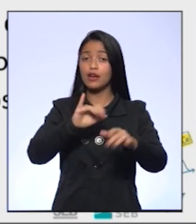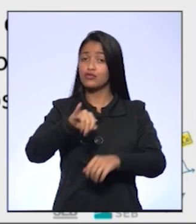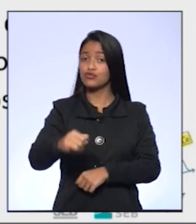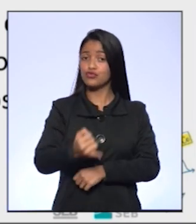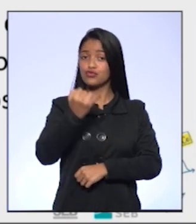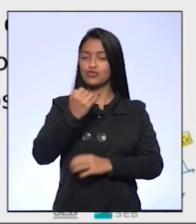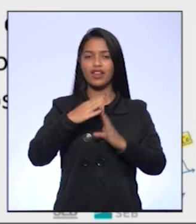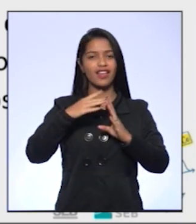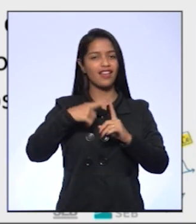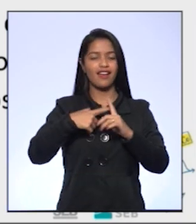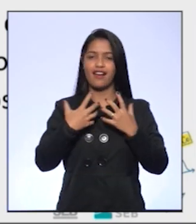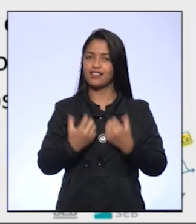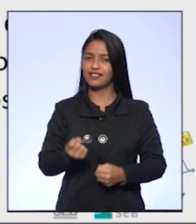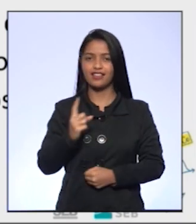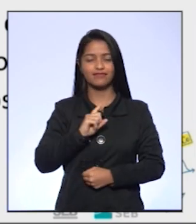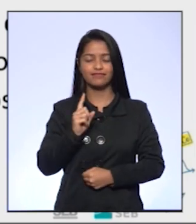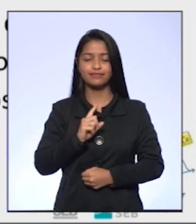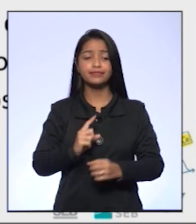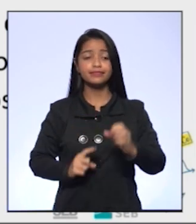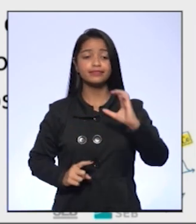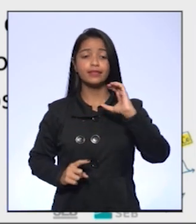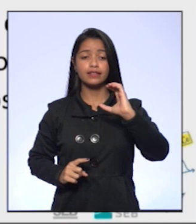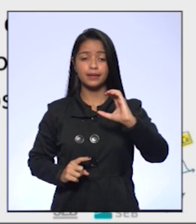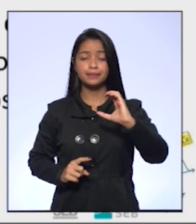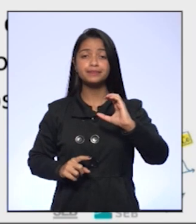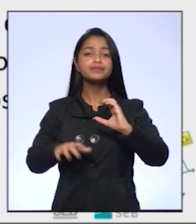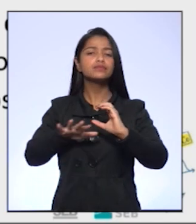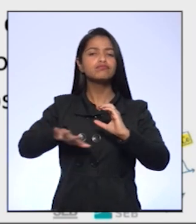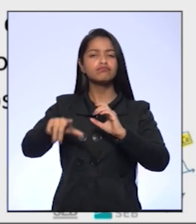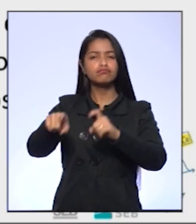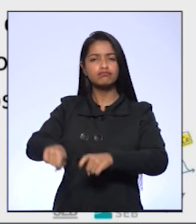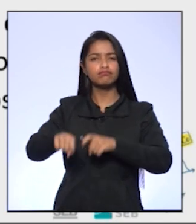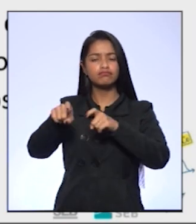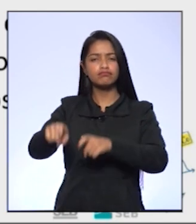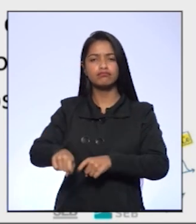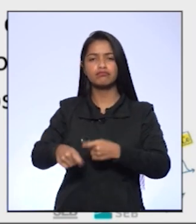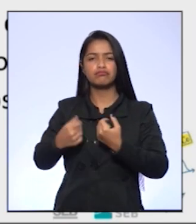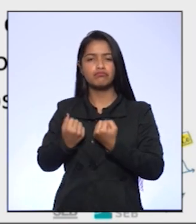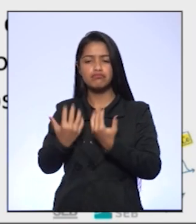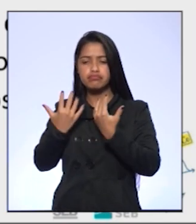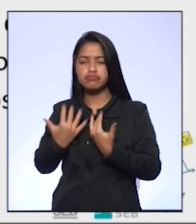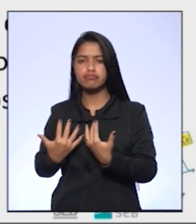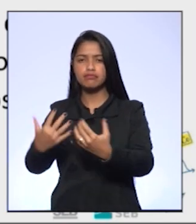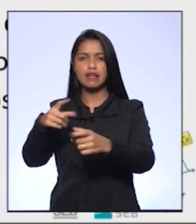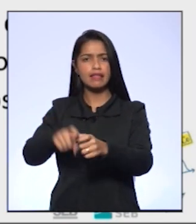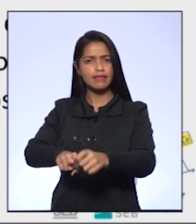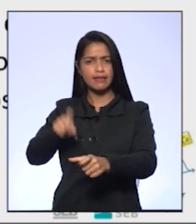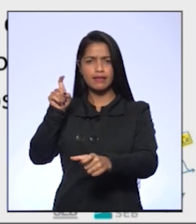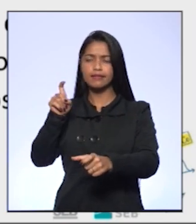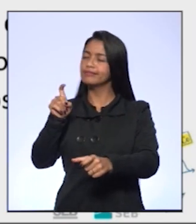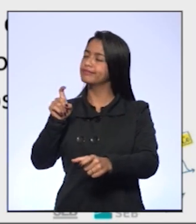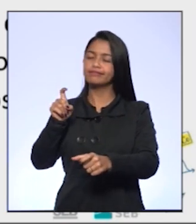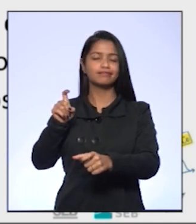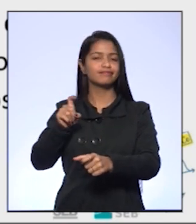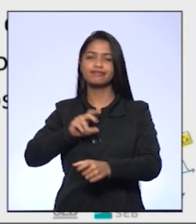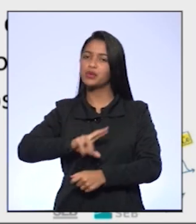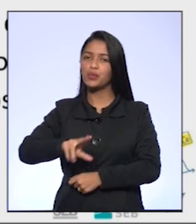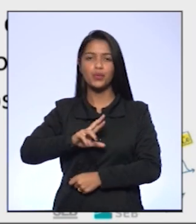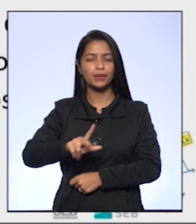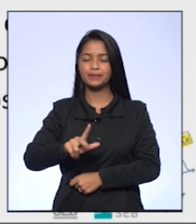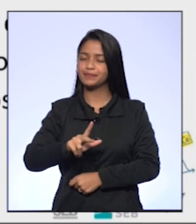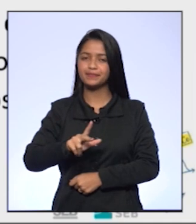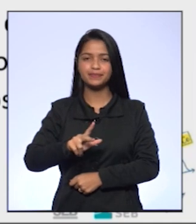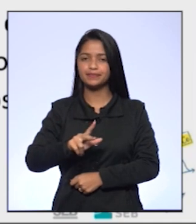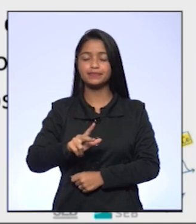C. Independência da produção alimentar dos campos. De forma alguma, não estamos falando da independência da produção alimentar dos campos. Certo?